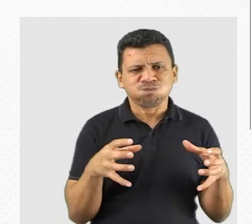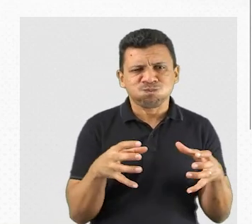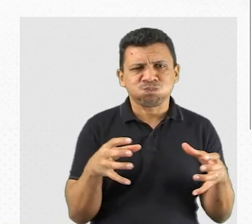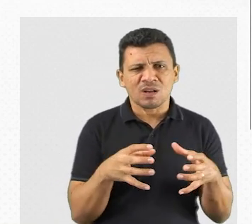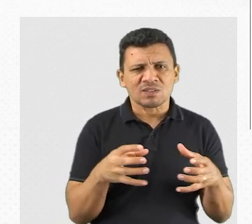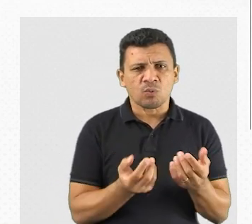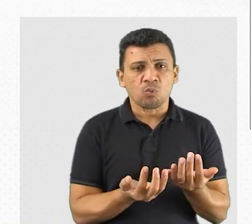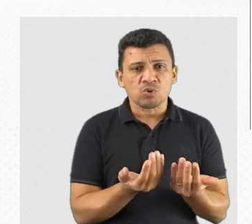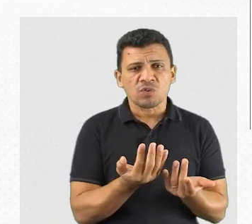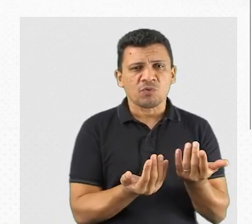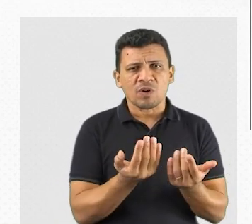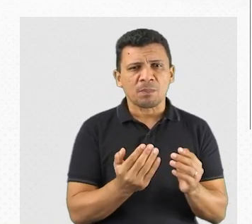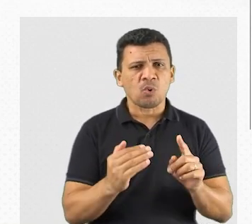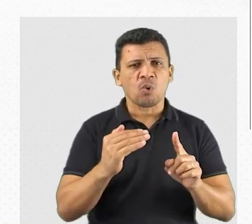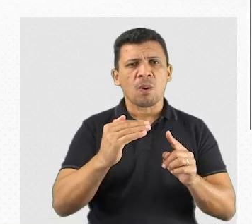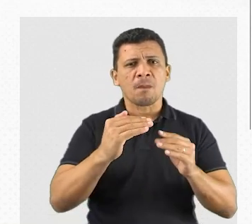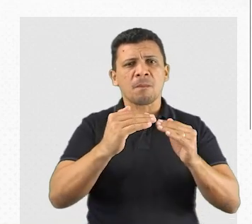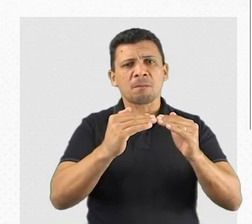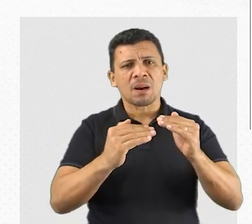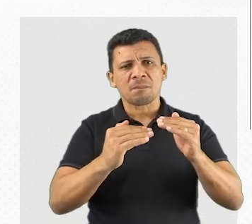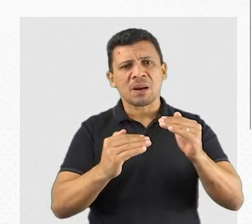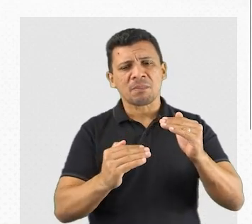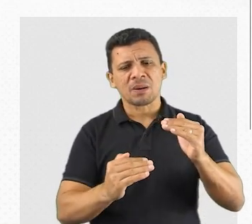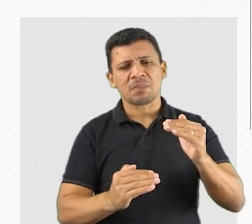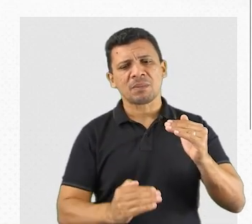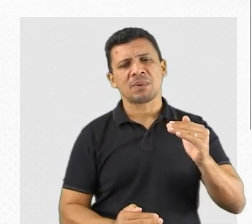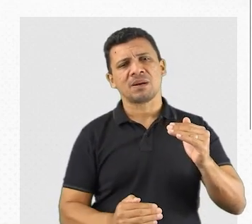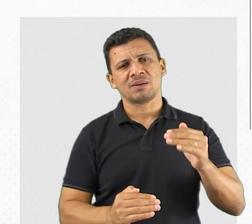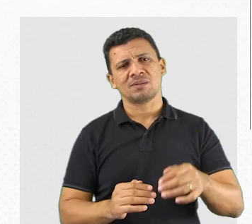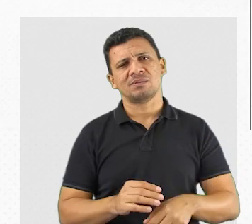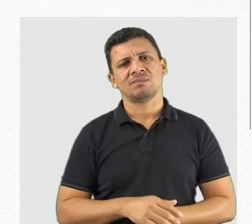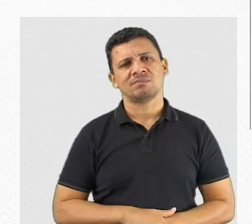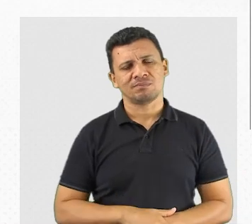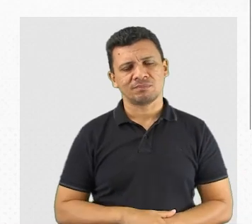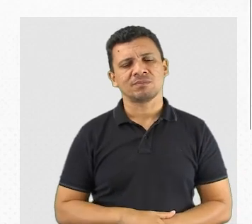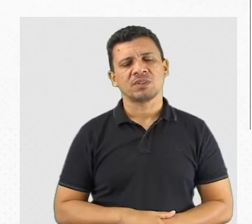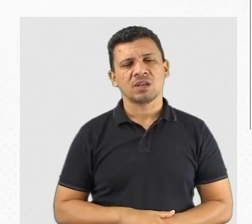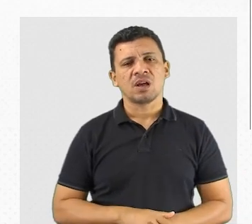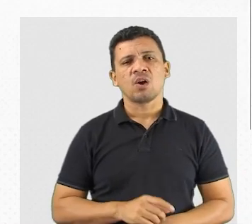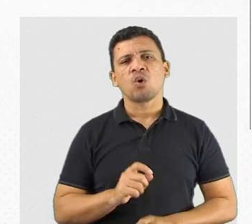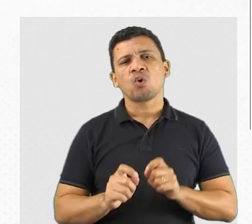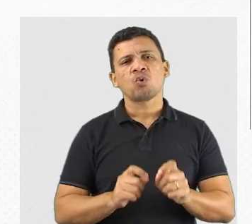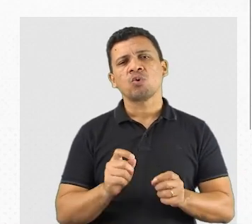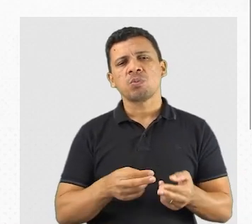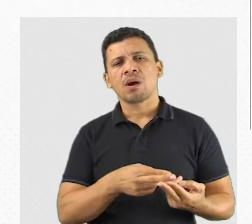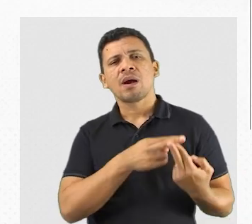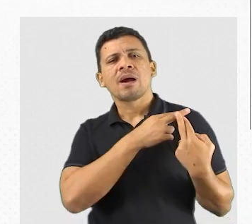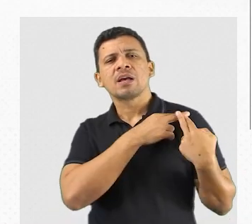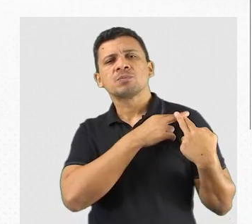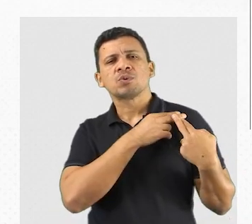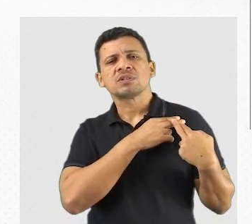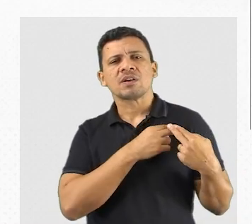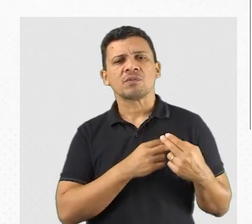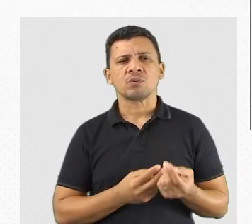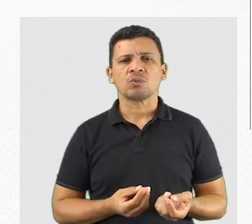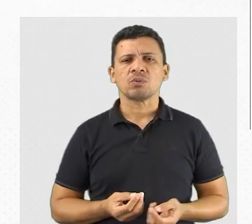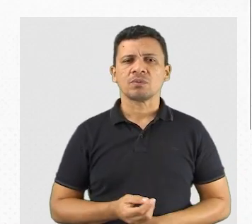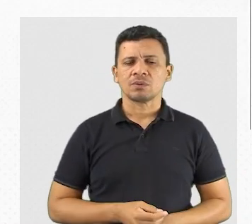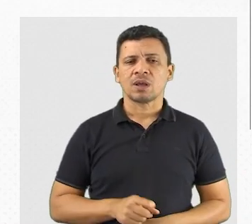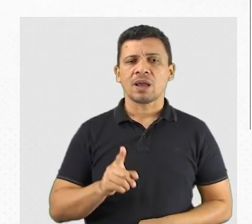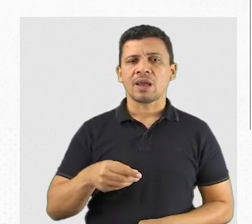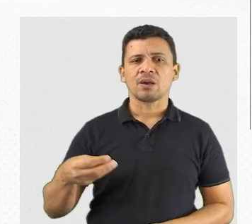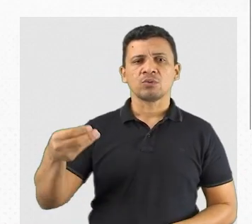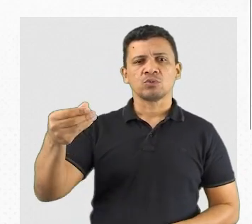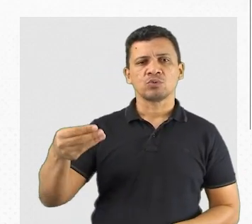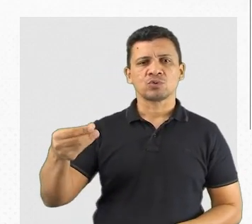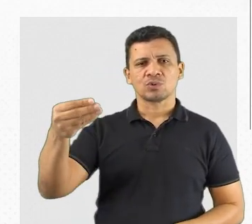A pressão de vapor, ela está diminuindo, ó. Então, quem causou essa queda na pressão de vapor? O soluto